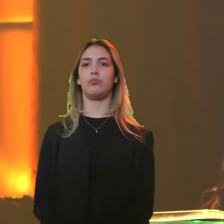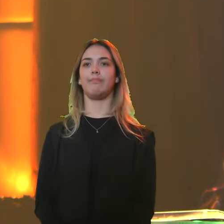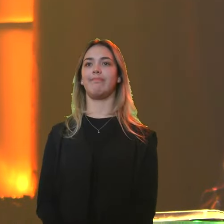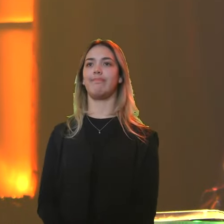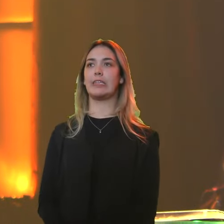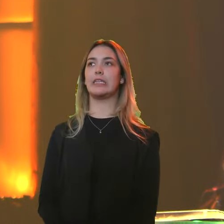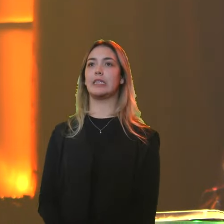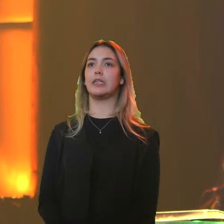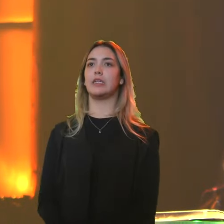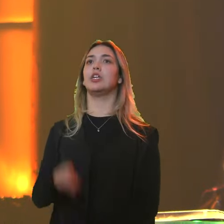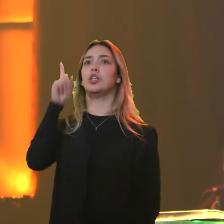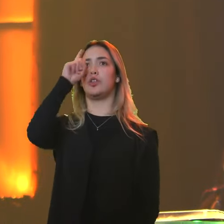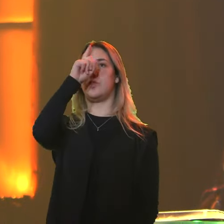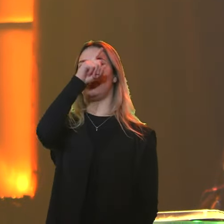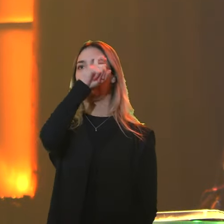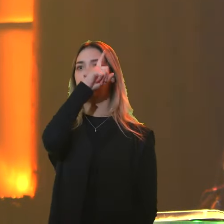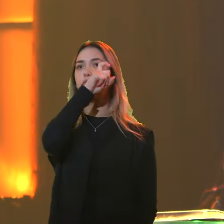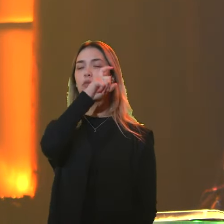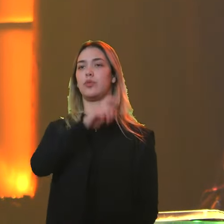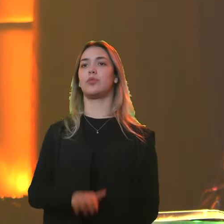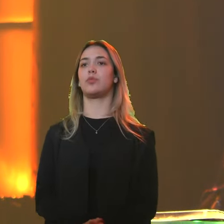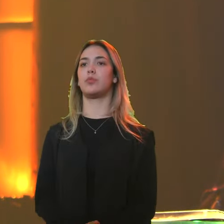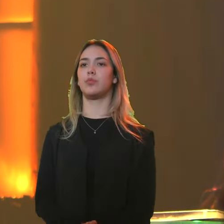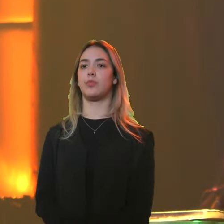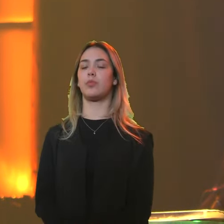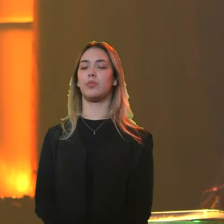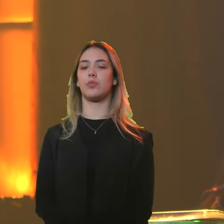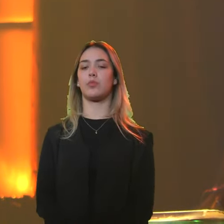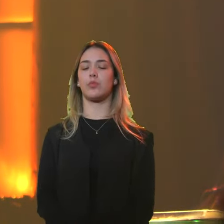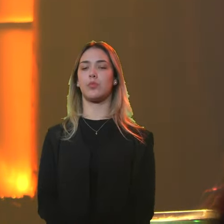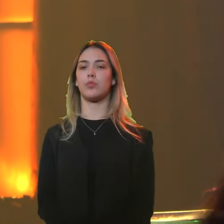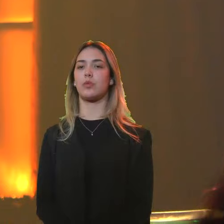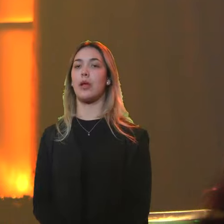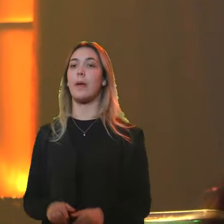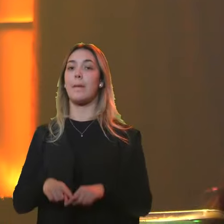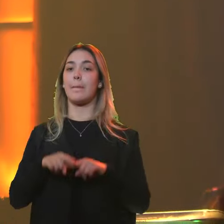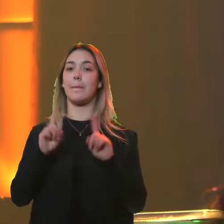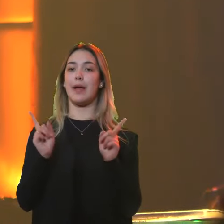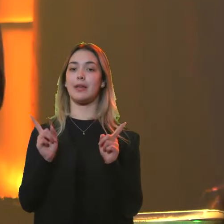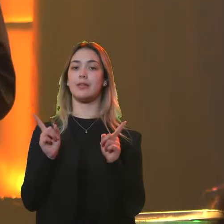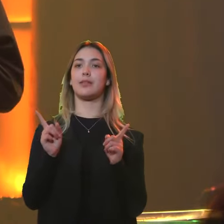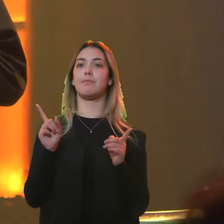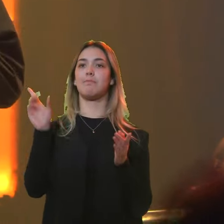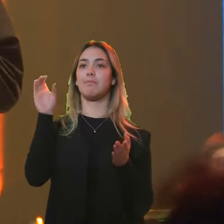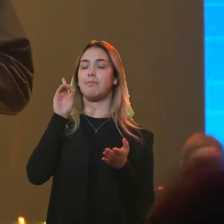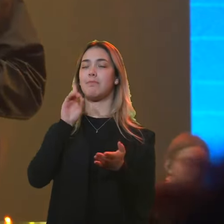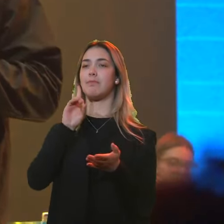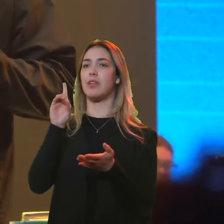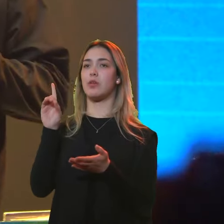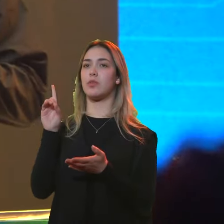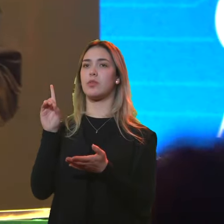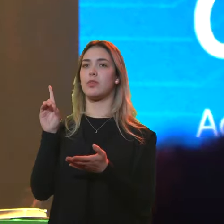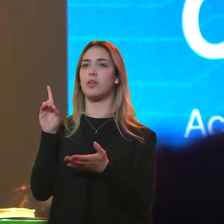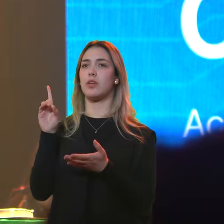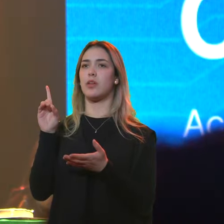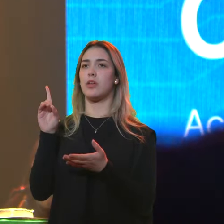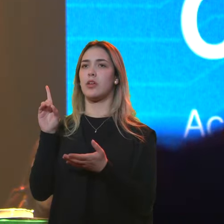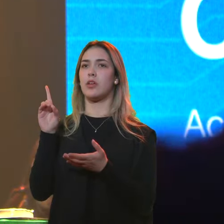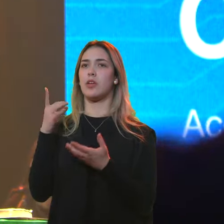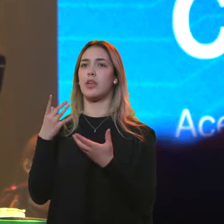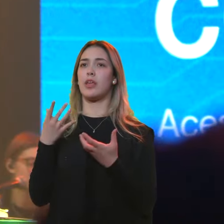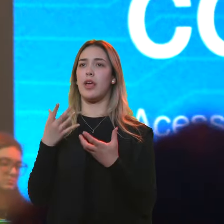gostosa. Mas sabe, Deus não quer que você siga Ele por medo de ir para o inferno. Não, Ele quer que você ande